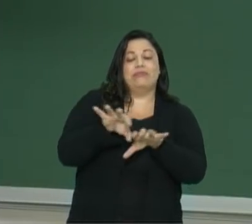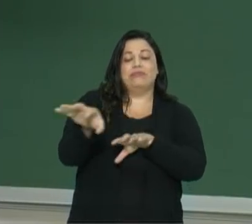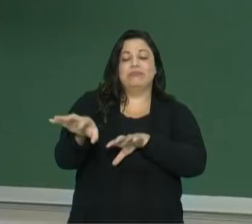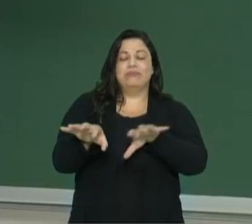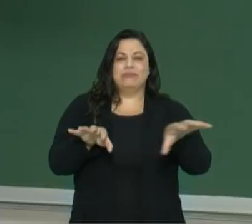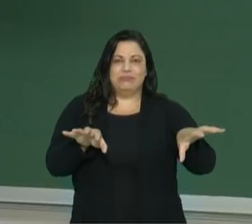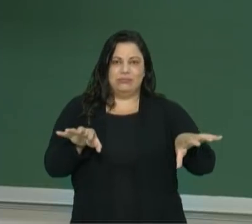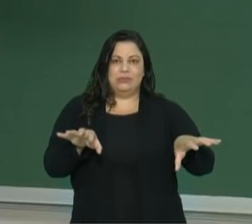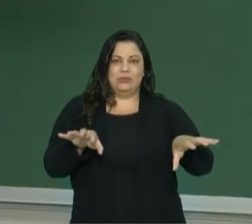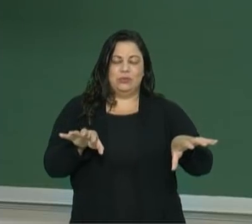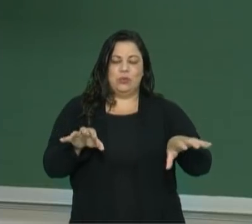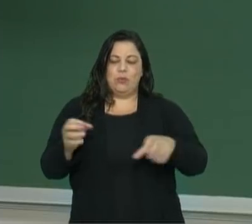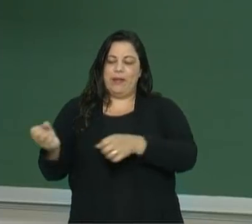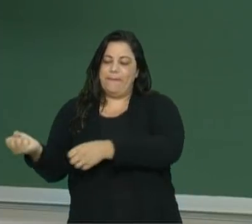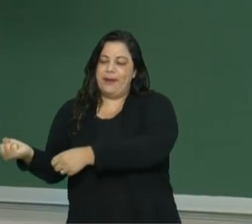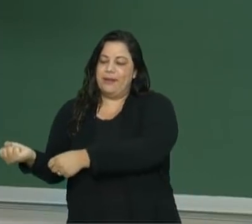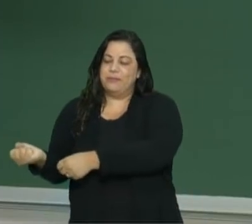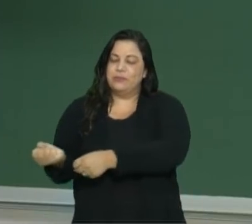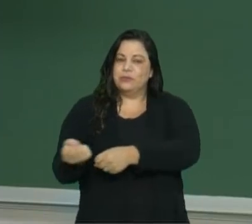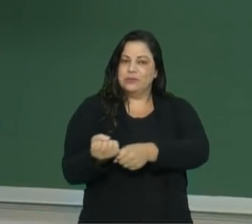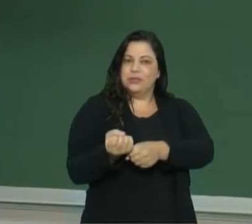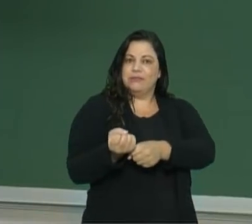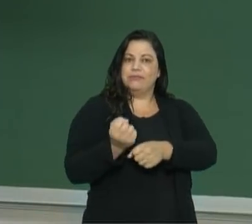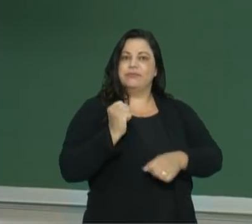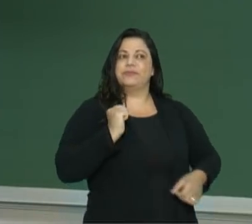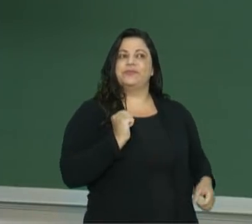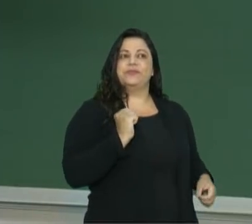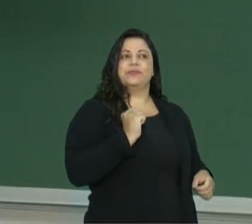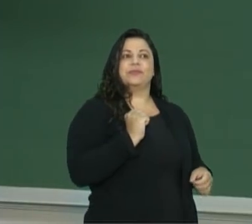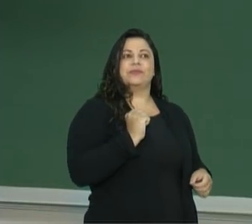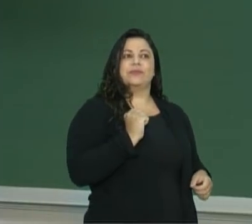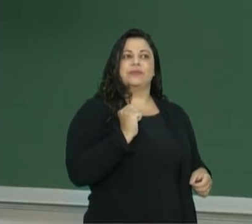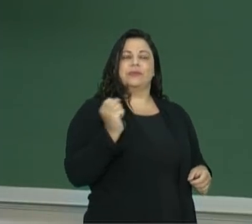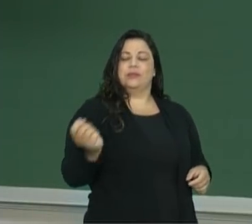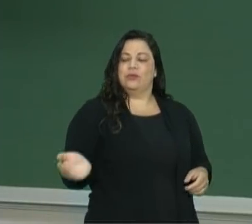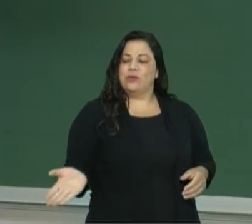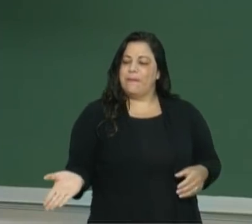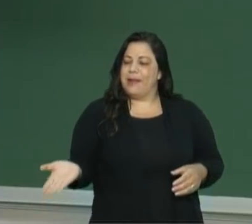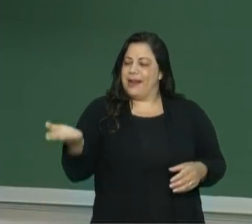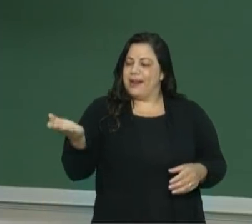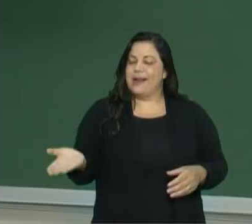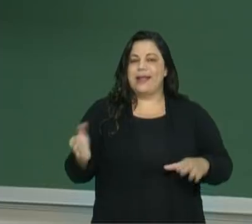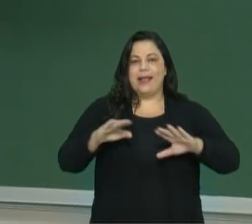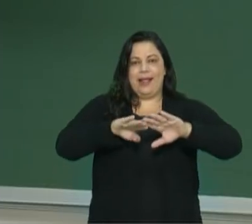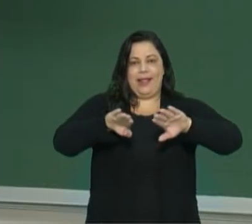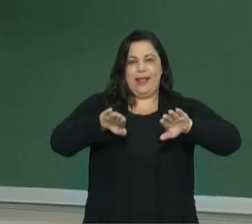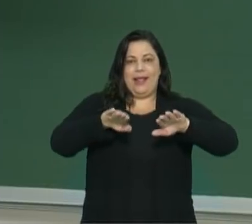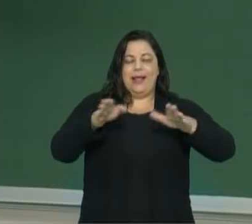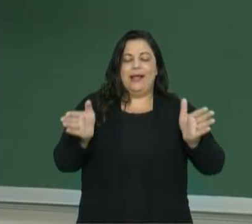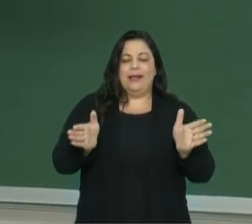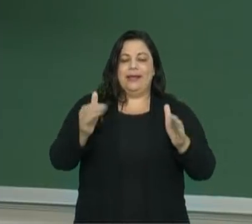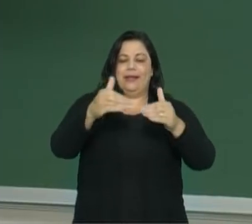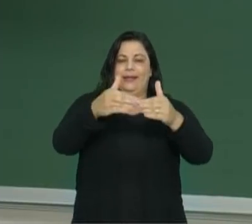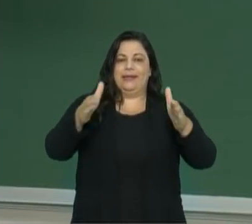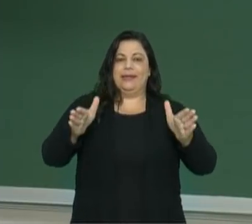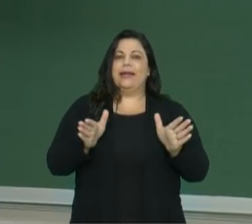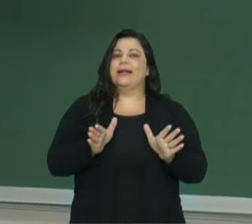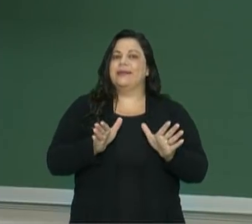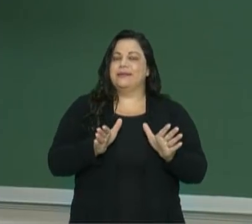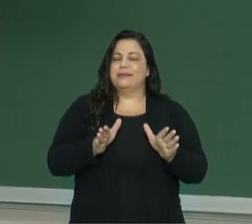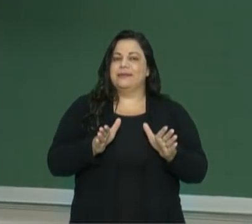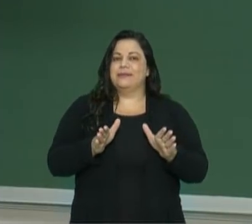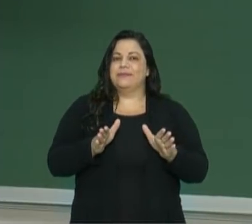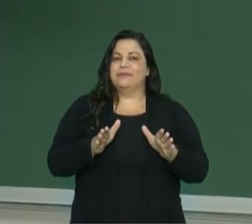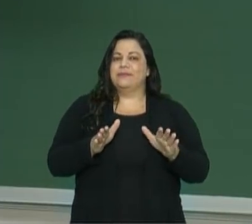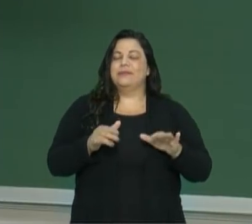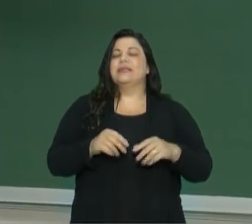e uma outra parte dessa força é usada para levantar um pouquinho essa caixa, certo? Então existe aquilo que a gente